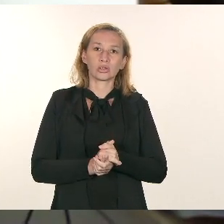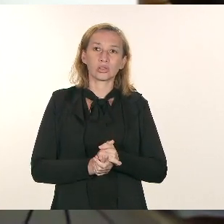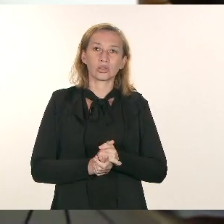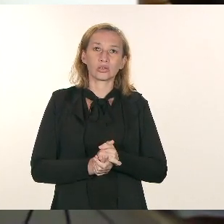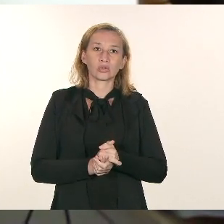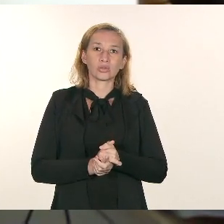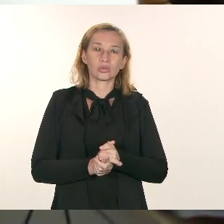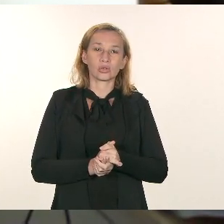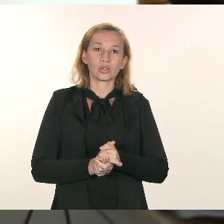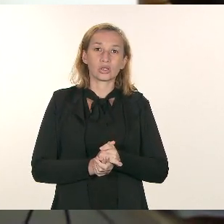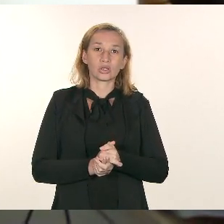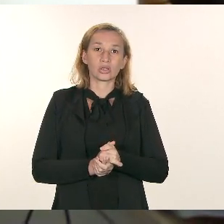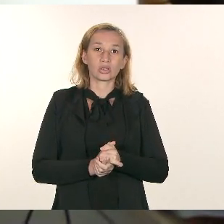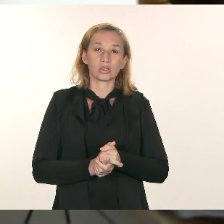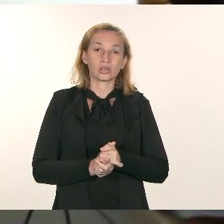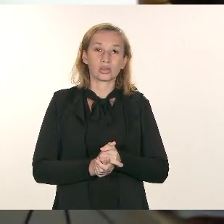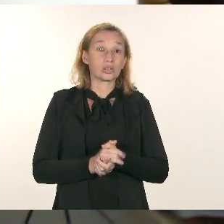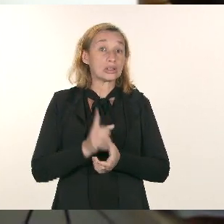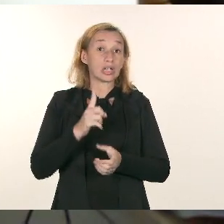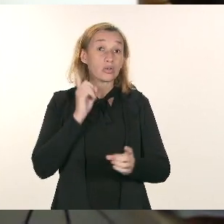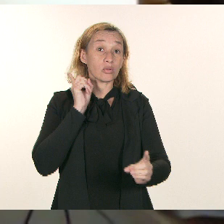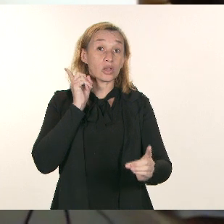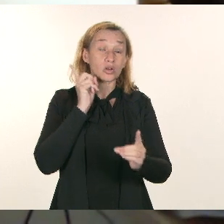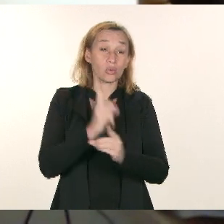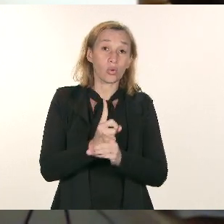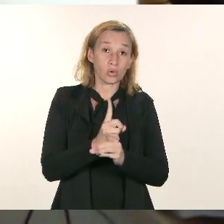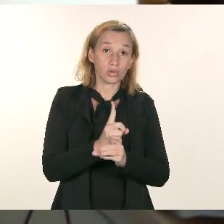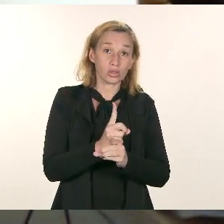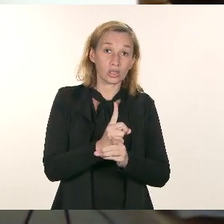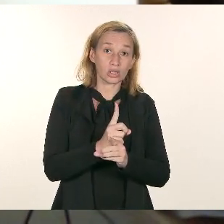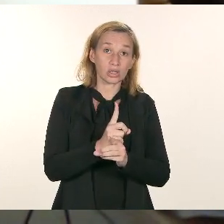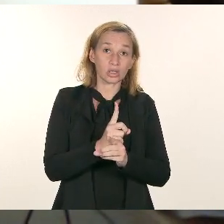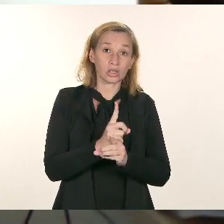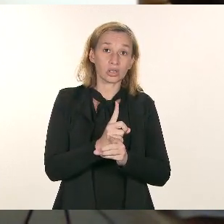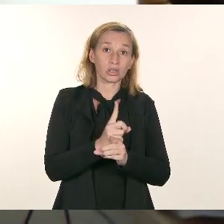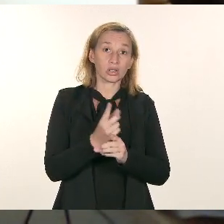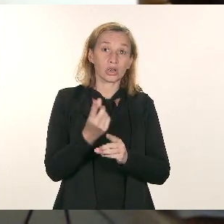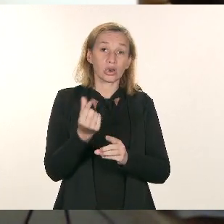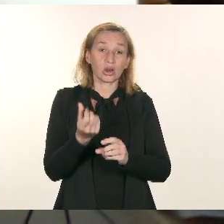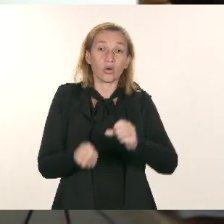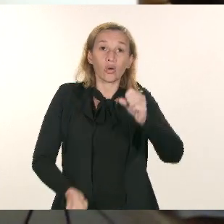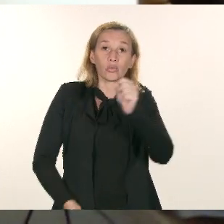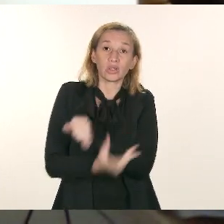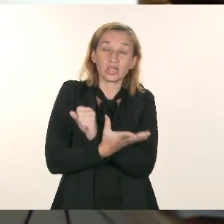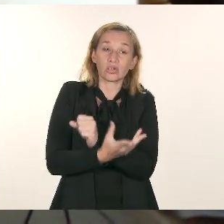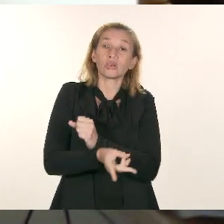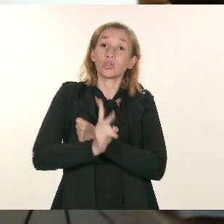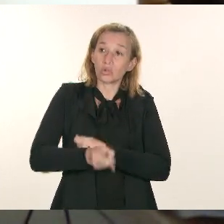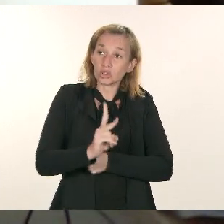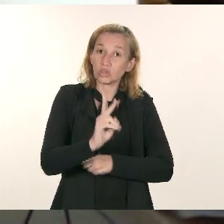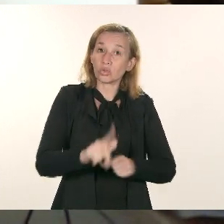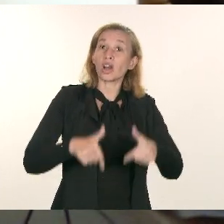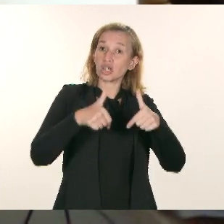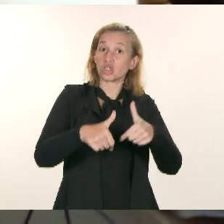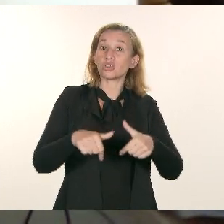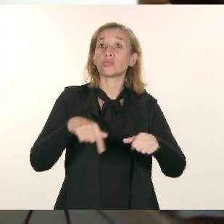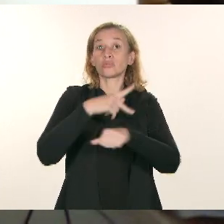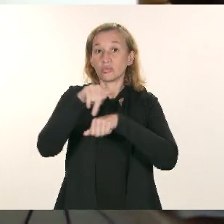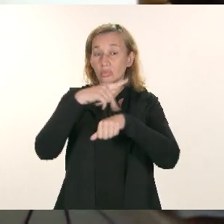corrupta que ainda existe atuando no nosso país. A